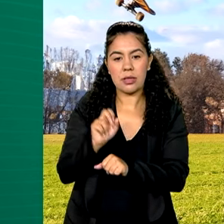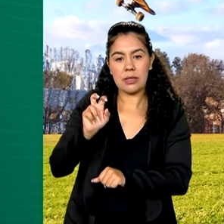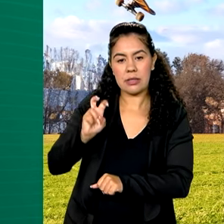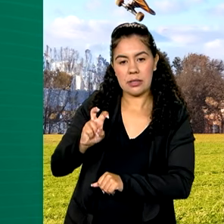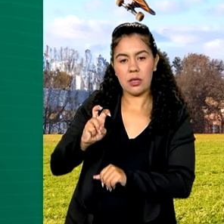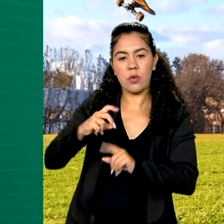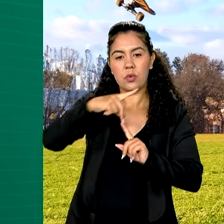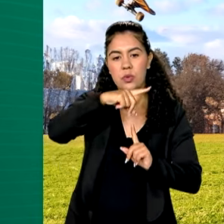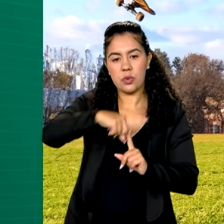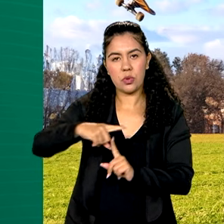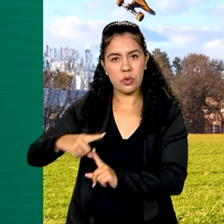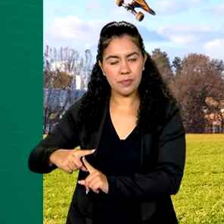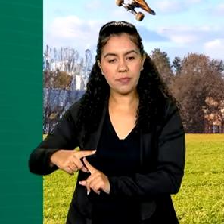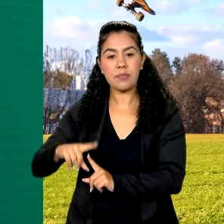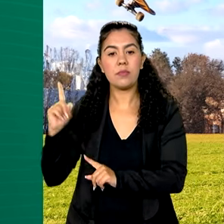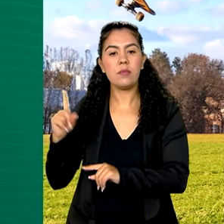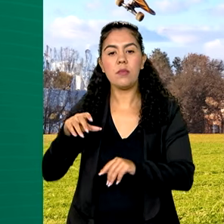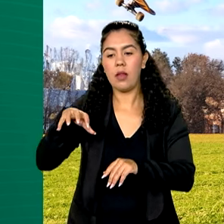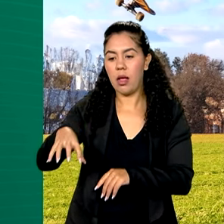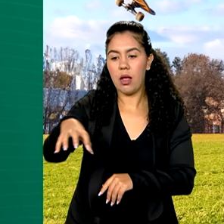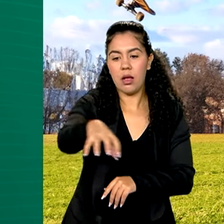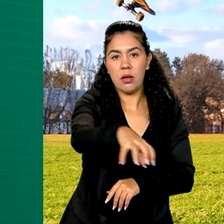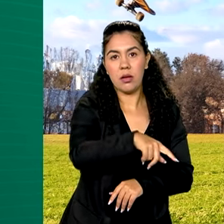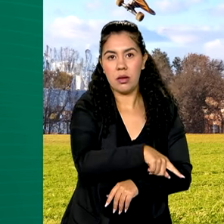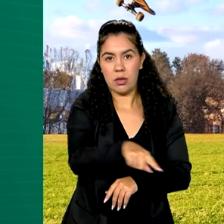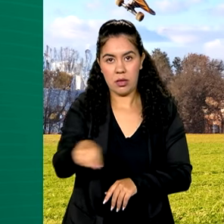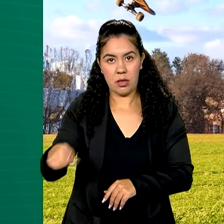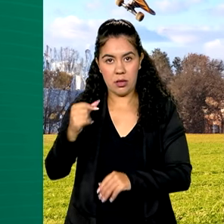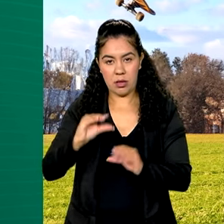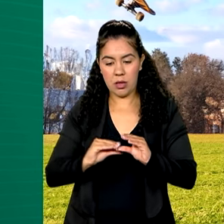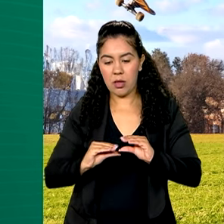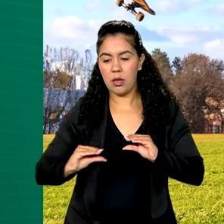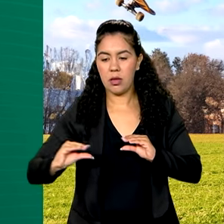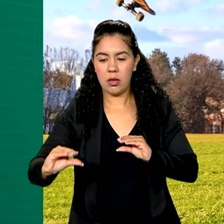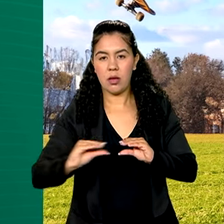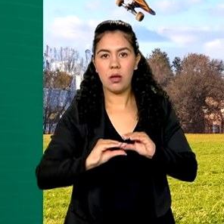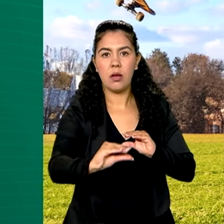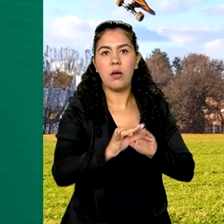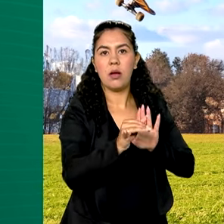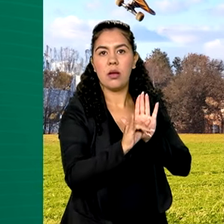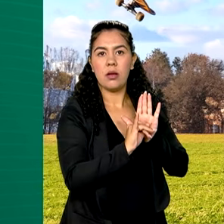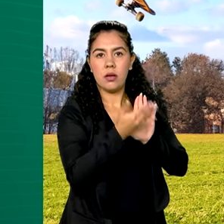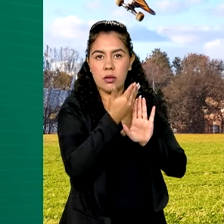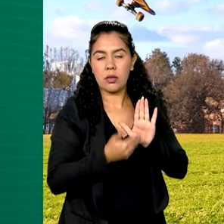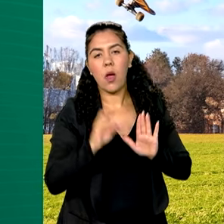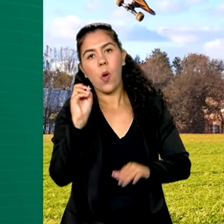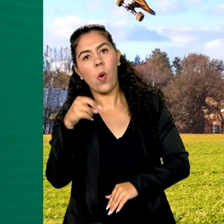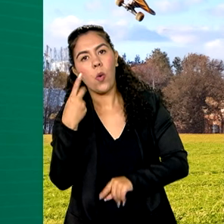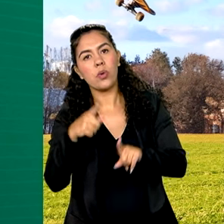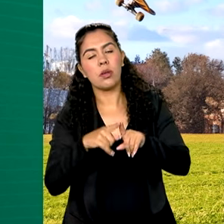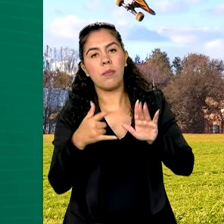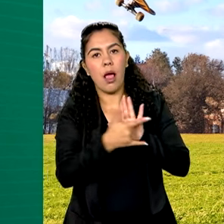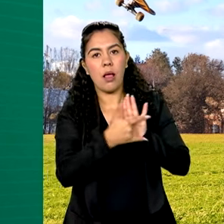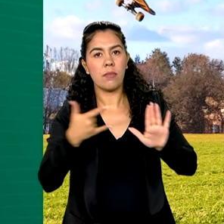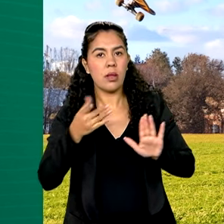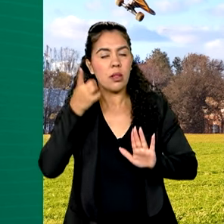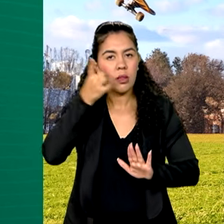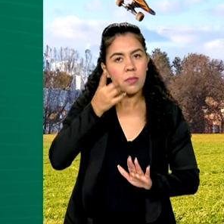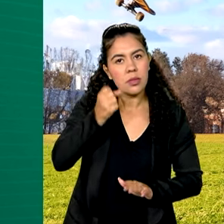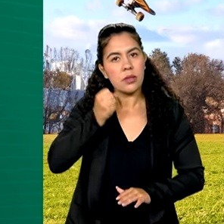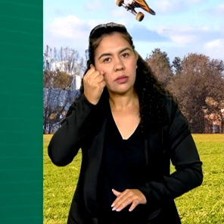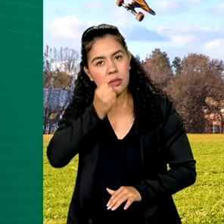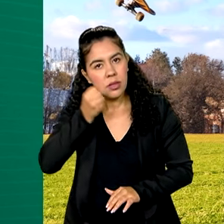Brasil. Os núcleos são financiados por editais públicos ou emendas parlamentares, que vão custear itens como